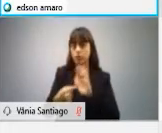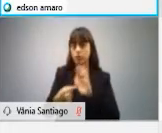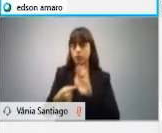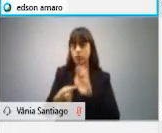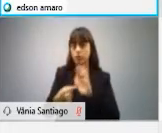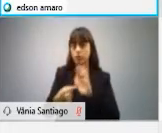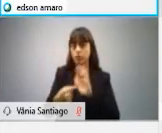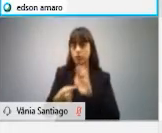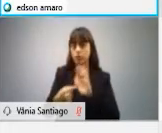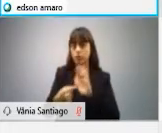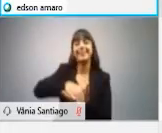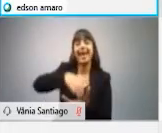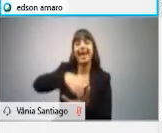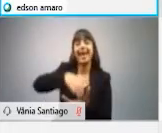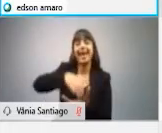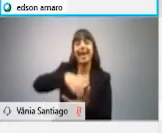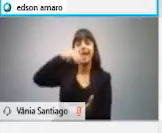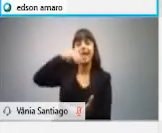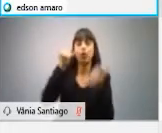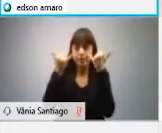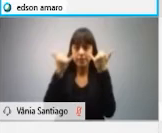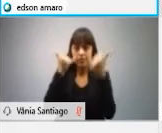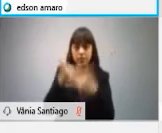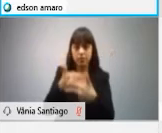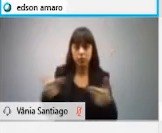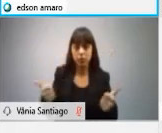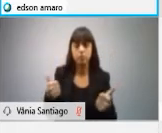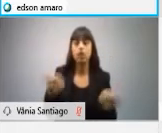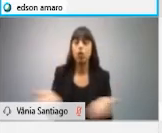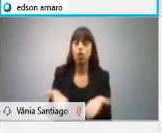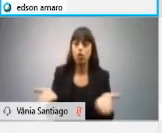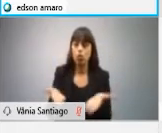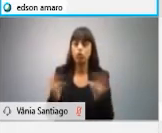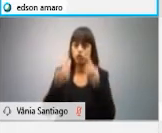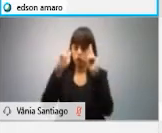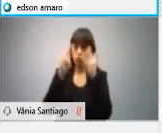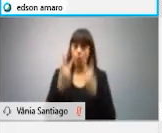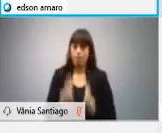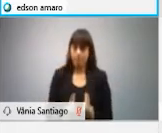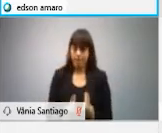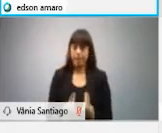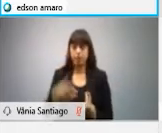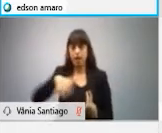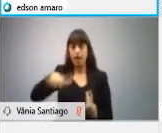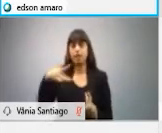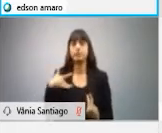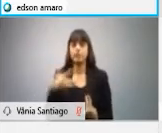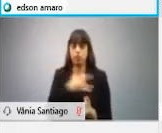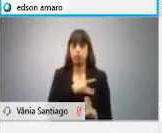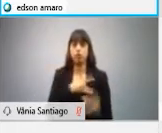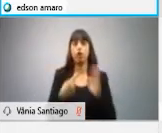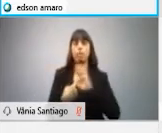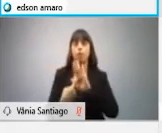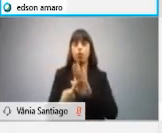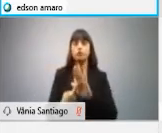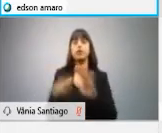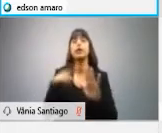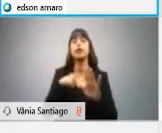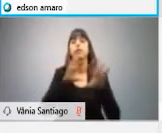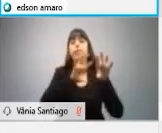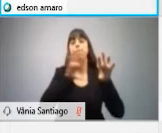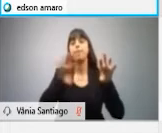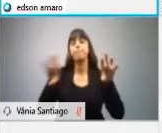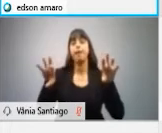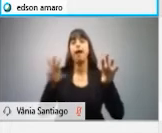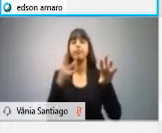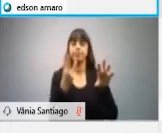dados, eu gostaria de dizer que hoje a abordagem que a gente tem do ser humano na saúde envolve 3 grandes esferas. A primeira